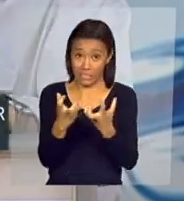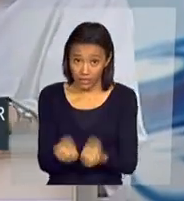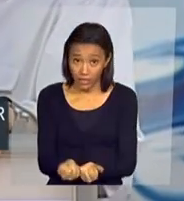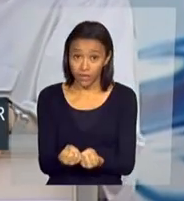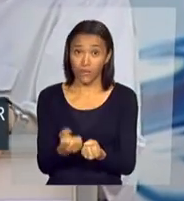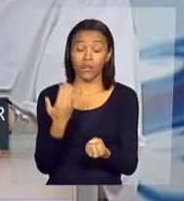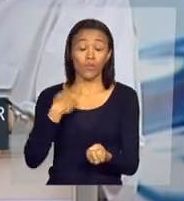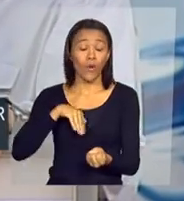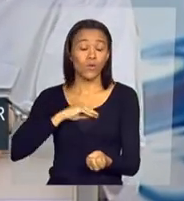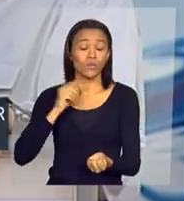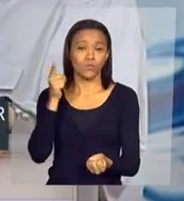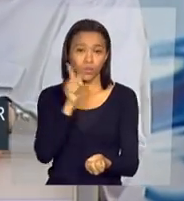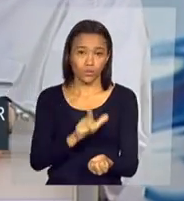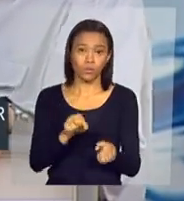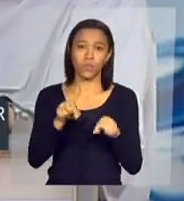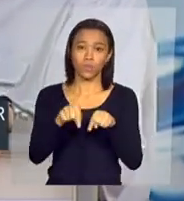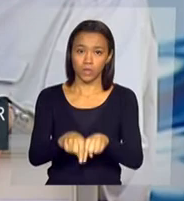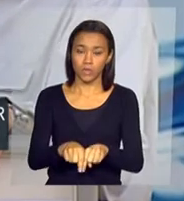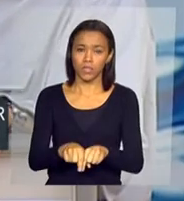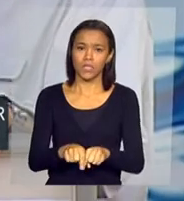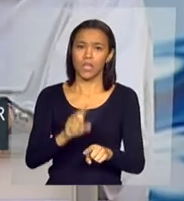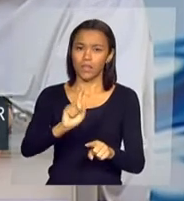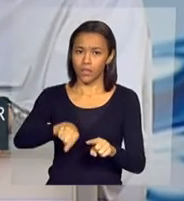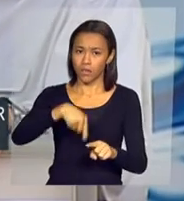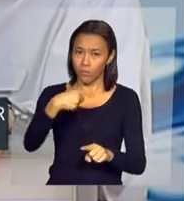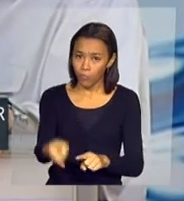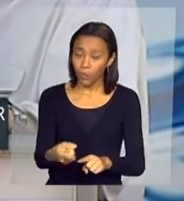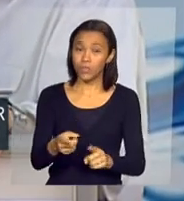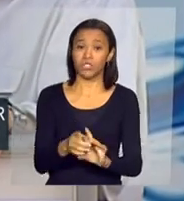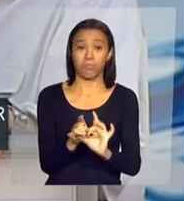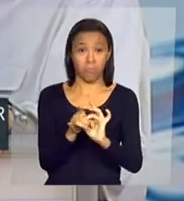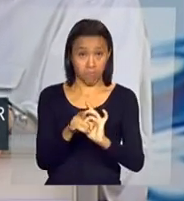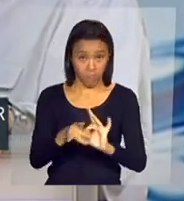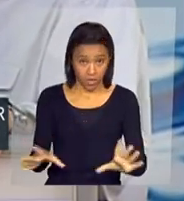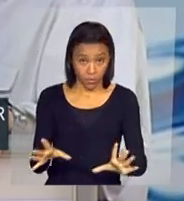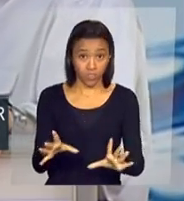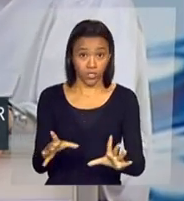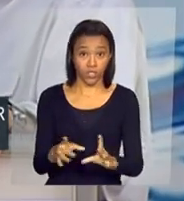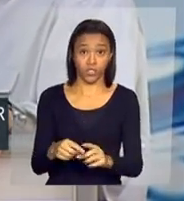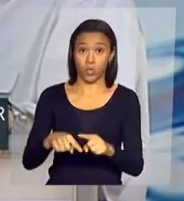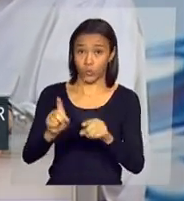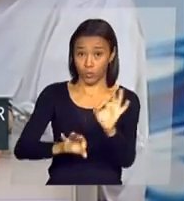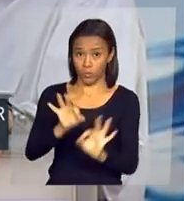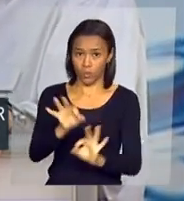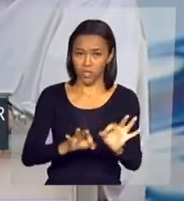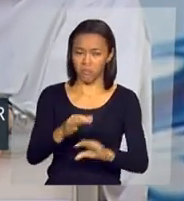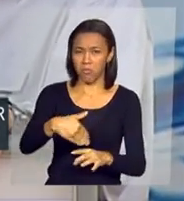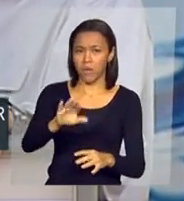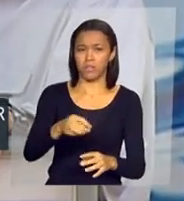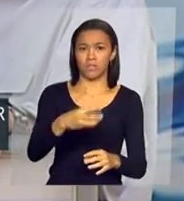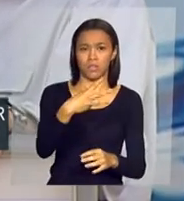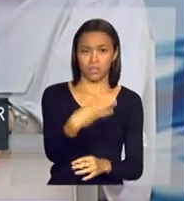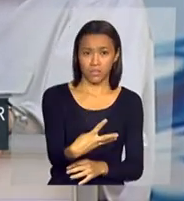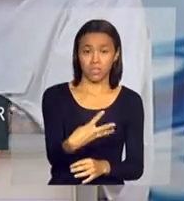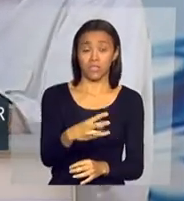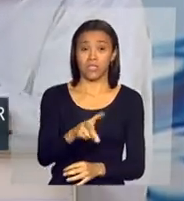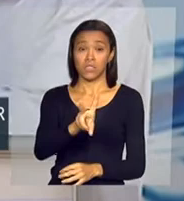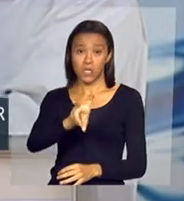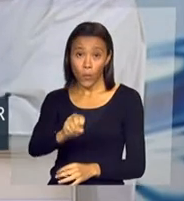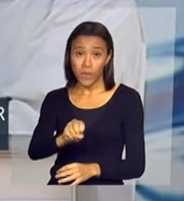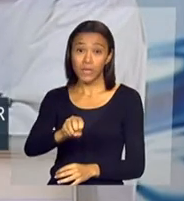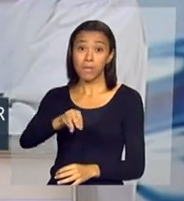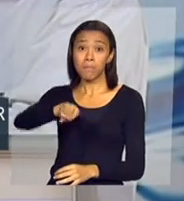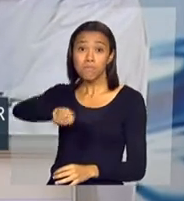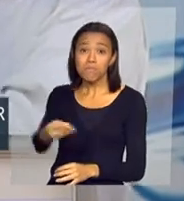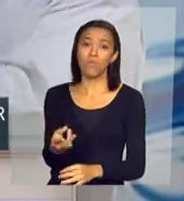estamos, presidente, depois de viabilizar os nossos projetos, com mais de 350 milhões de reais